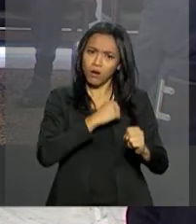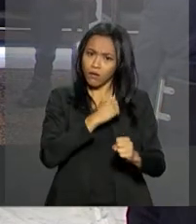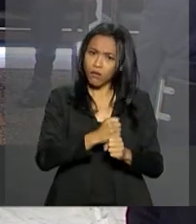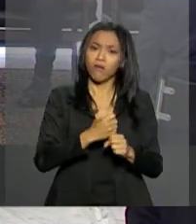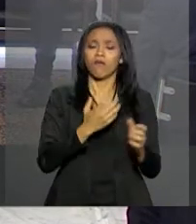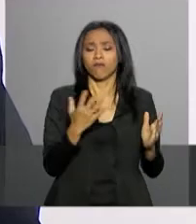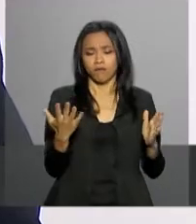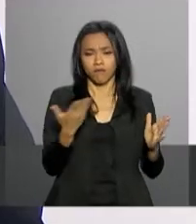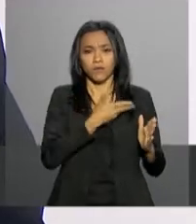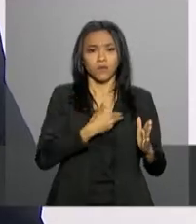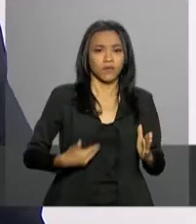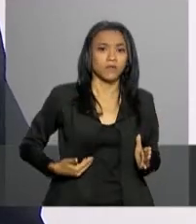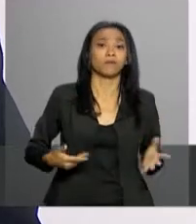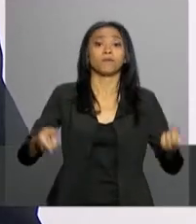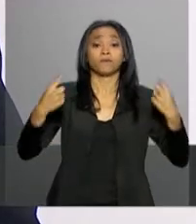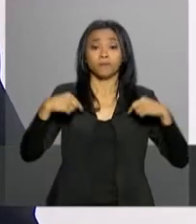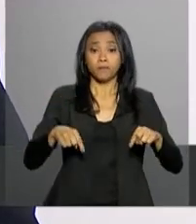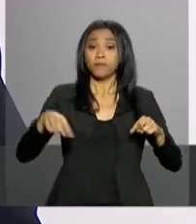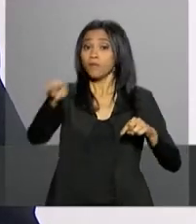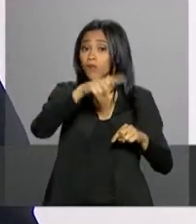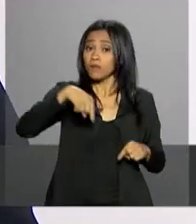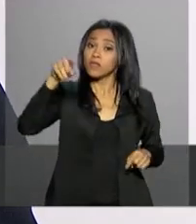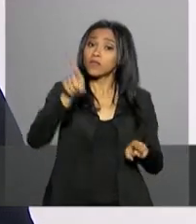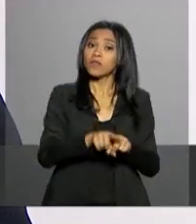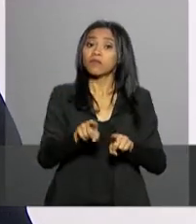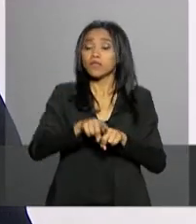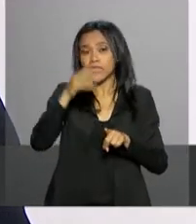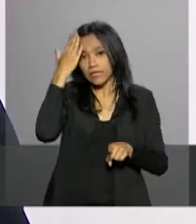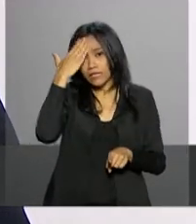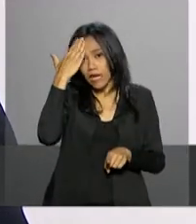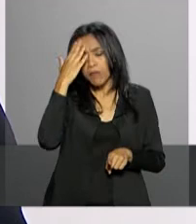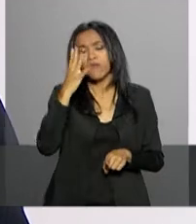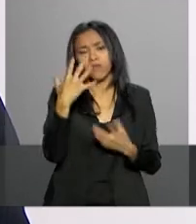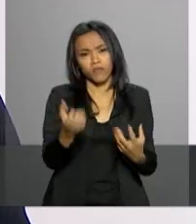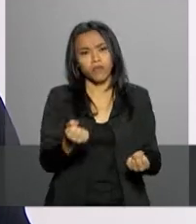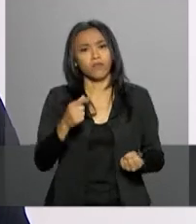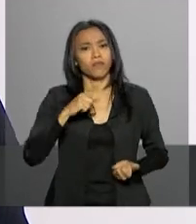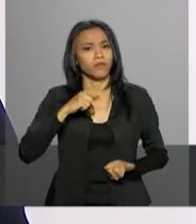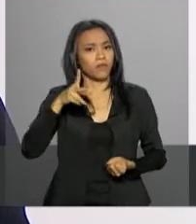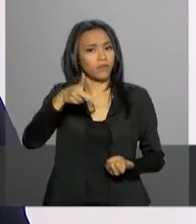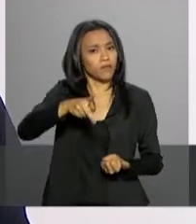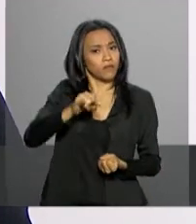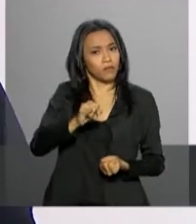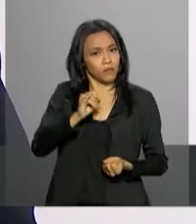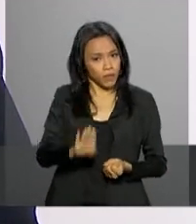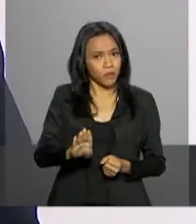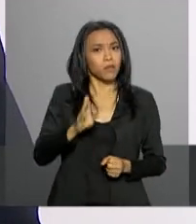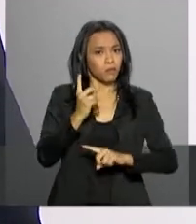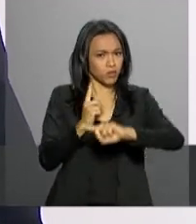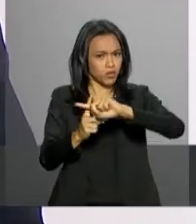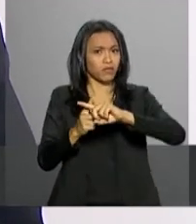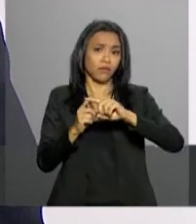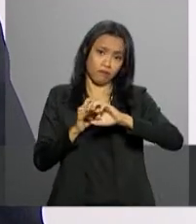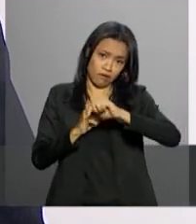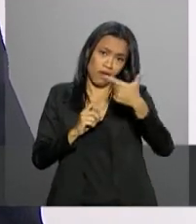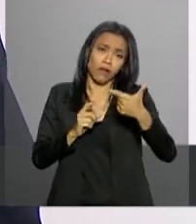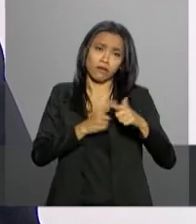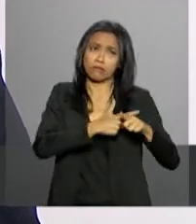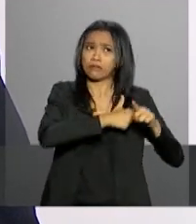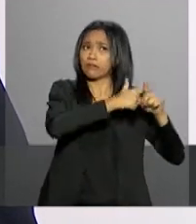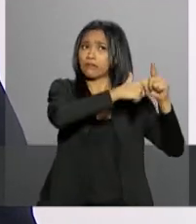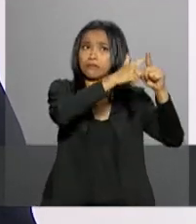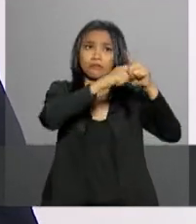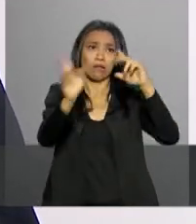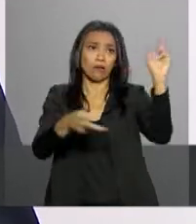neste ano como sabem todos nós vamos ter ainda um pib positivo apesar de todas as dificuldades internacionais que o senhor